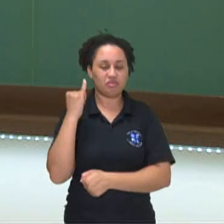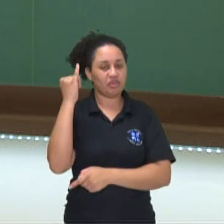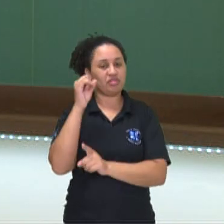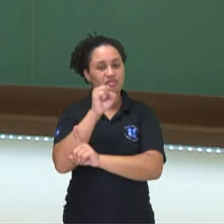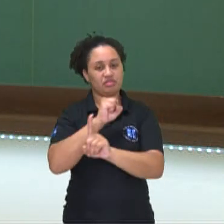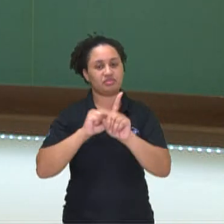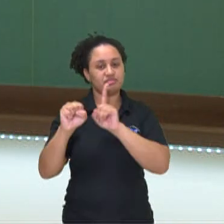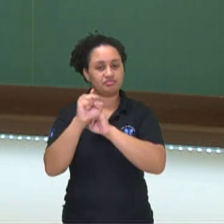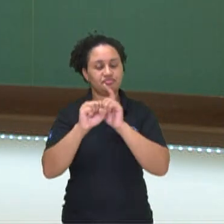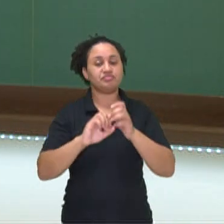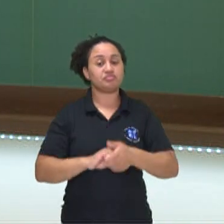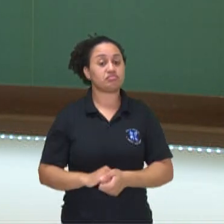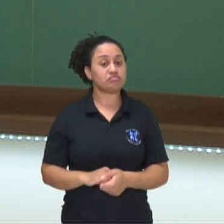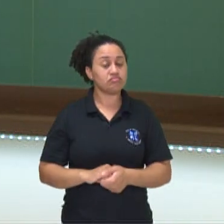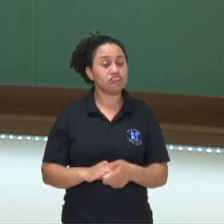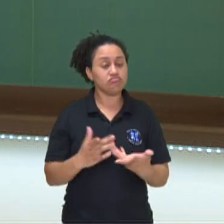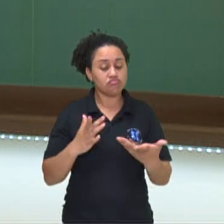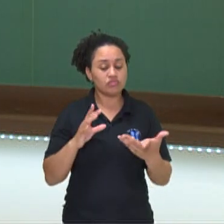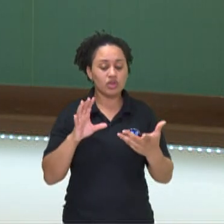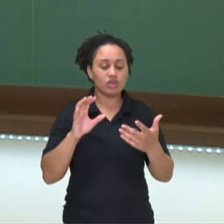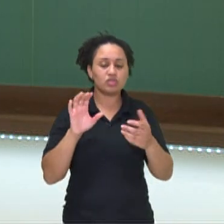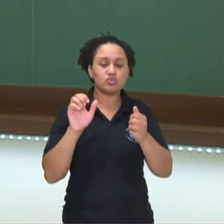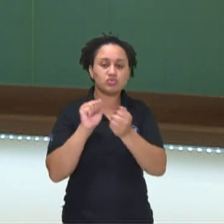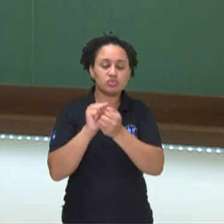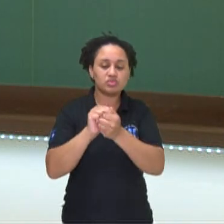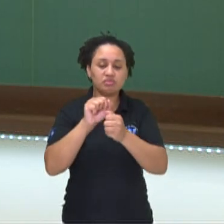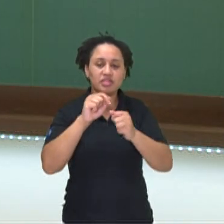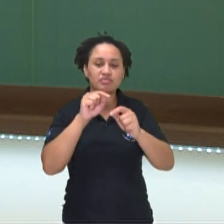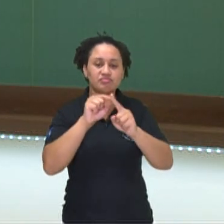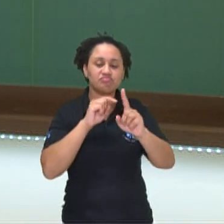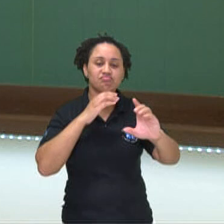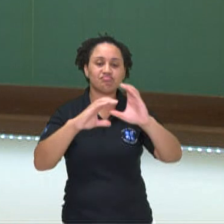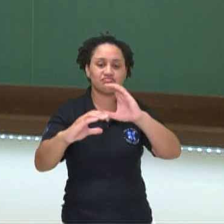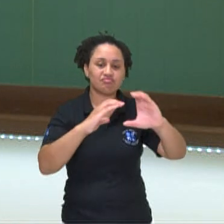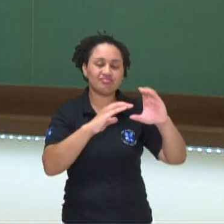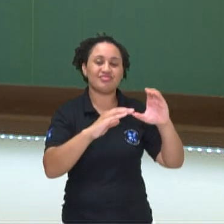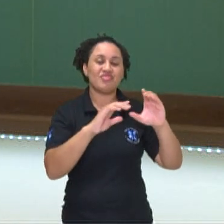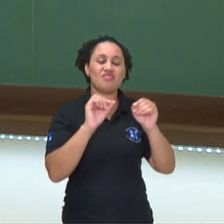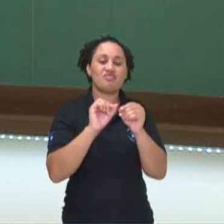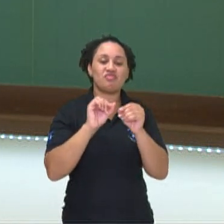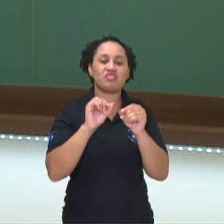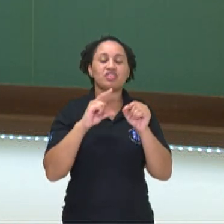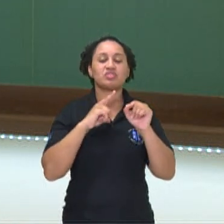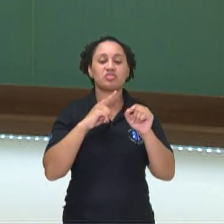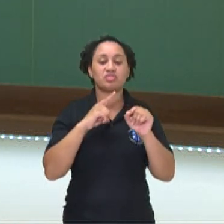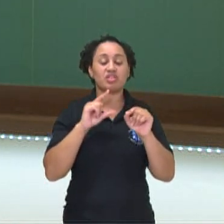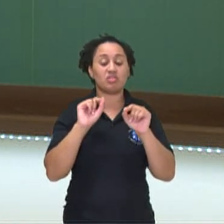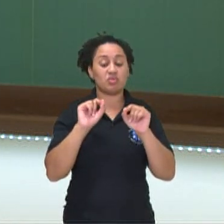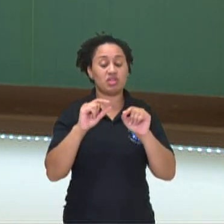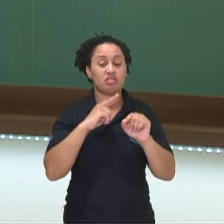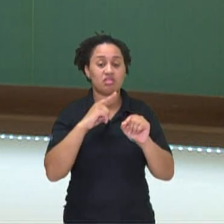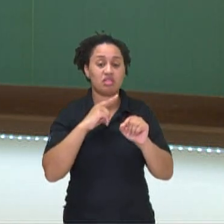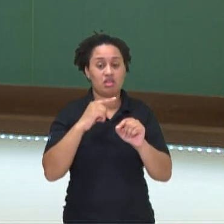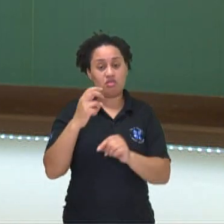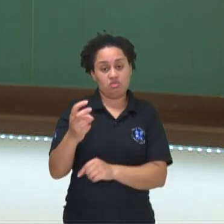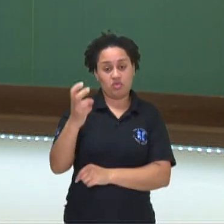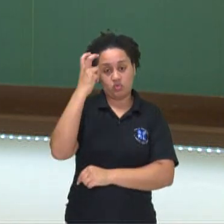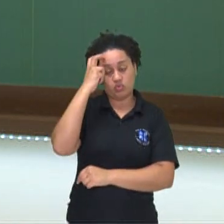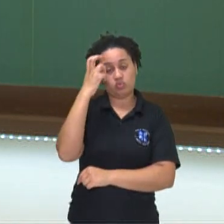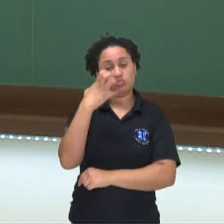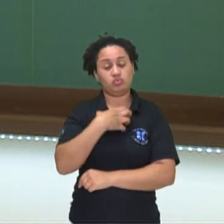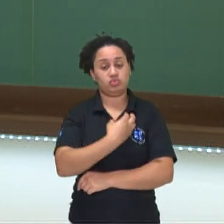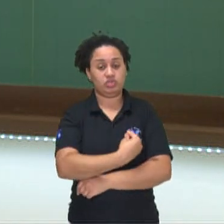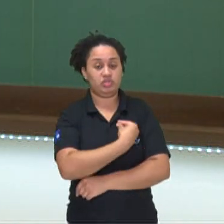sociedade. Junto com esses meios de comunicação, eles vão trazer uma cultura, um modo de vida,